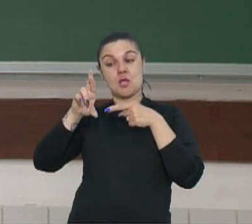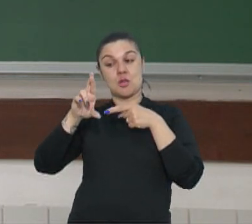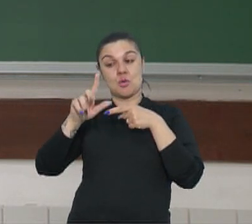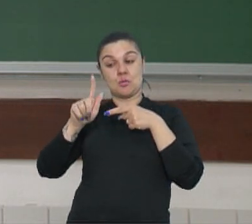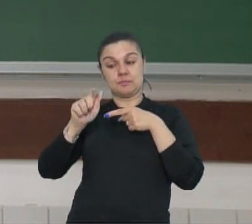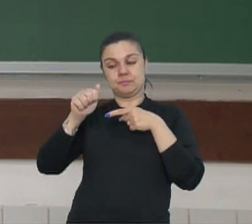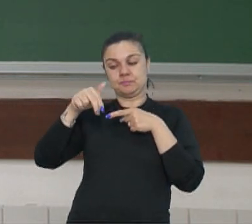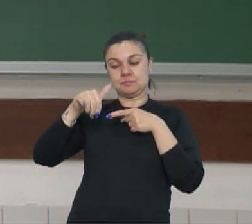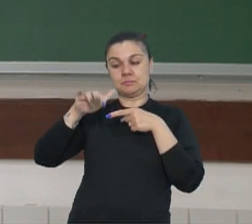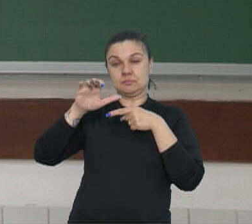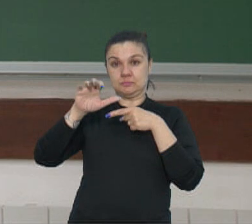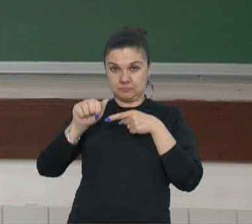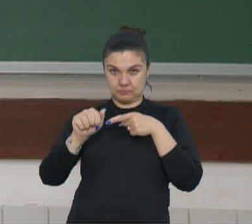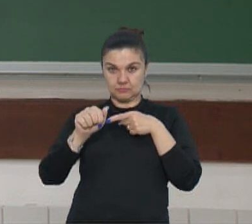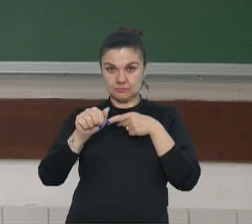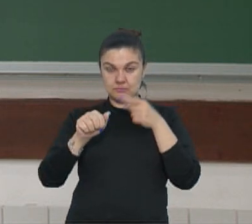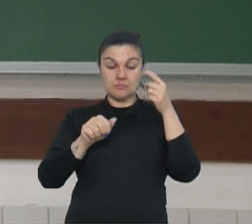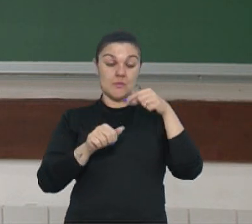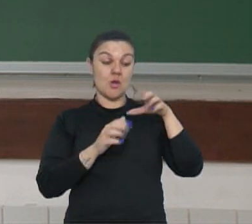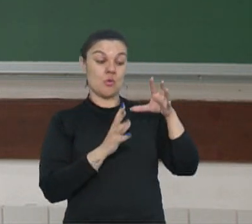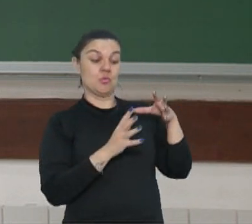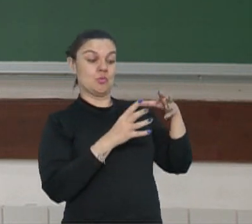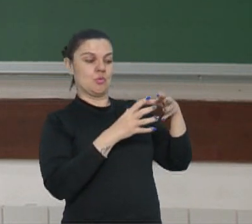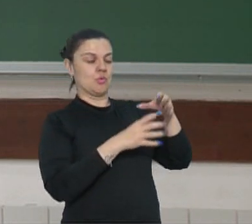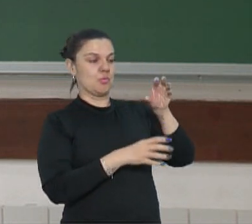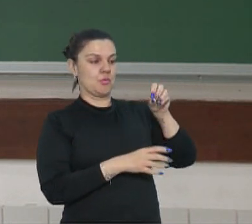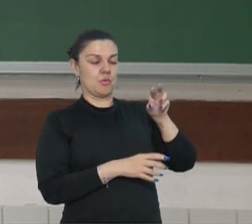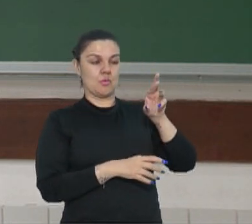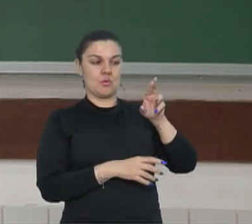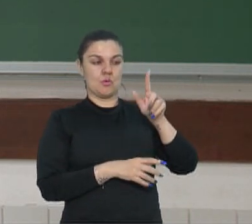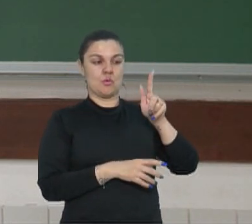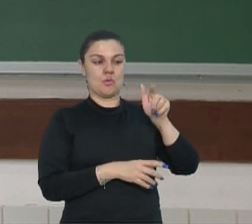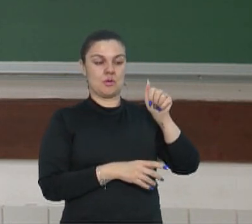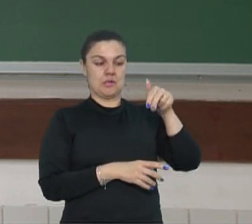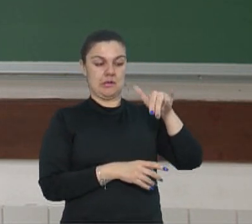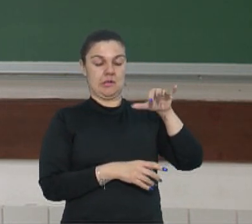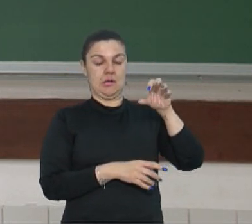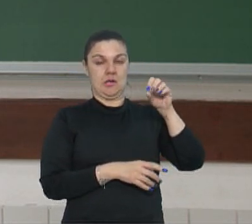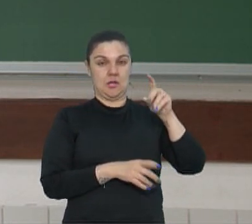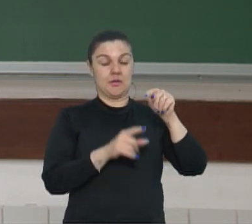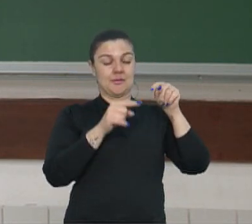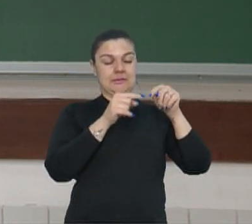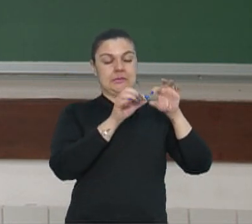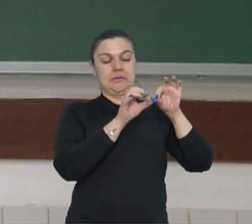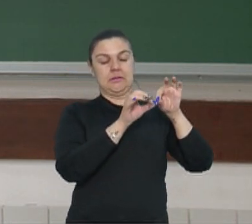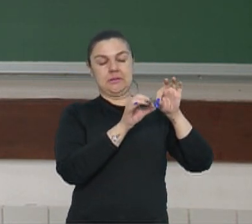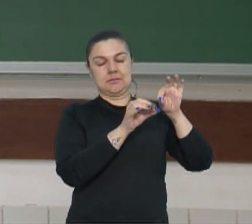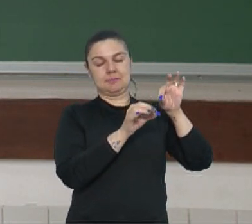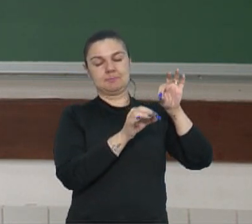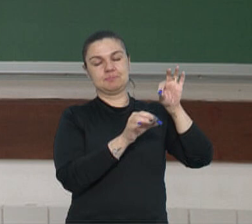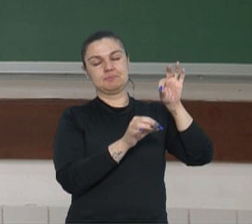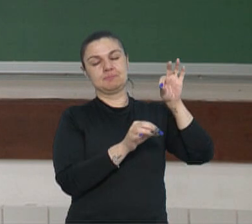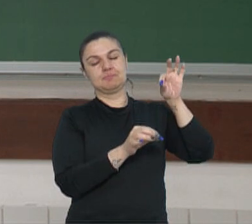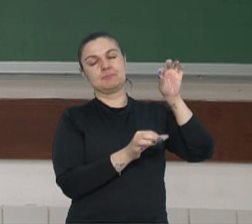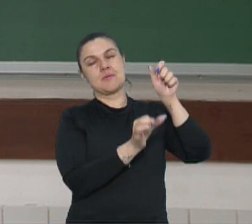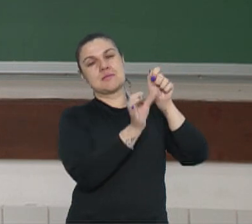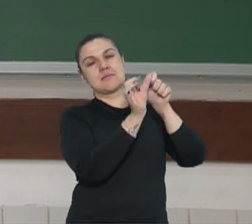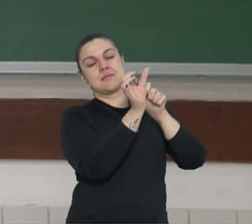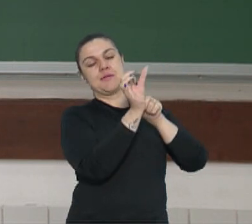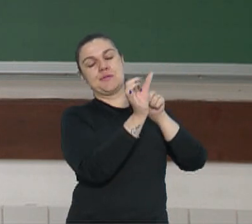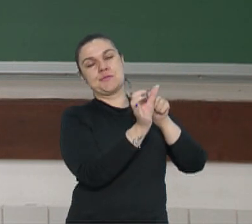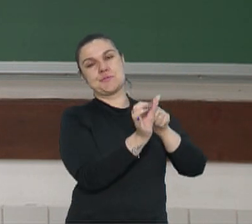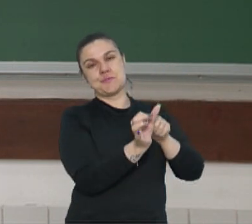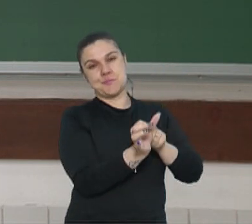um grupo de funções químicas chamadas funções orgânicas. Essas, meus caros, demanda um semestre inteiro de